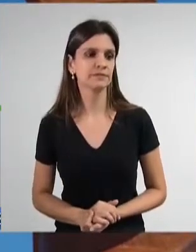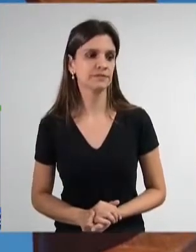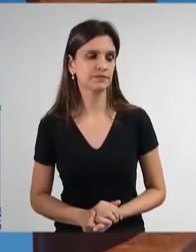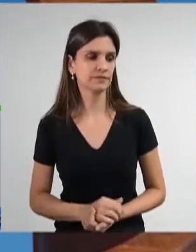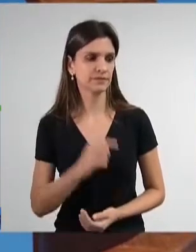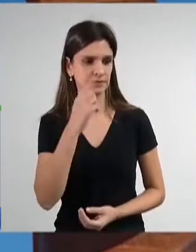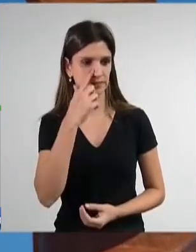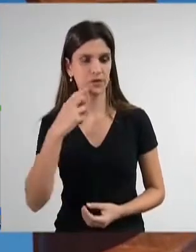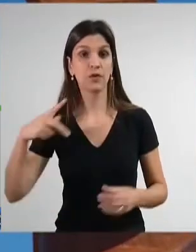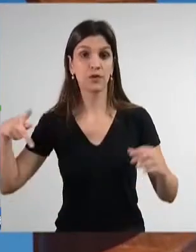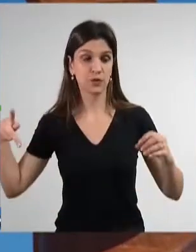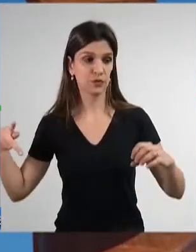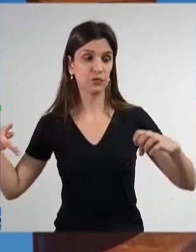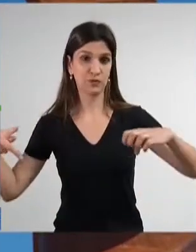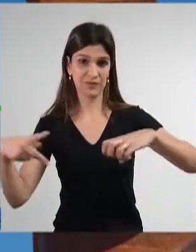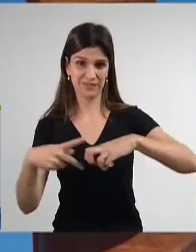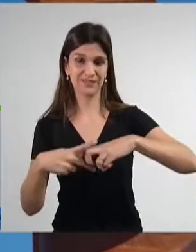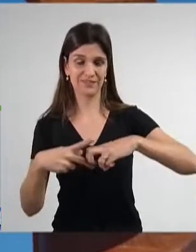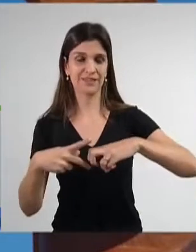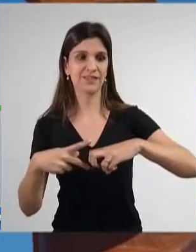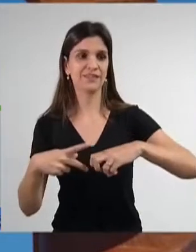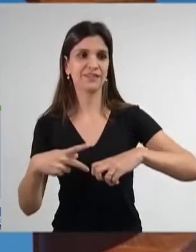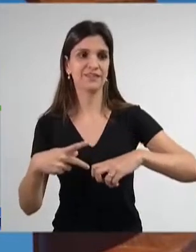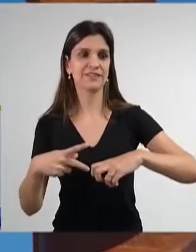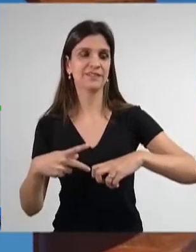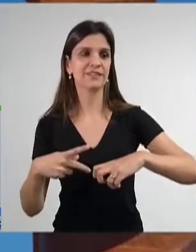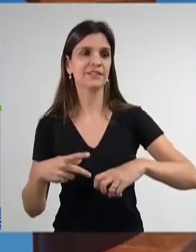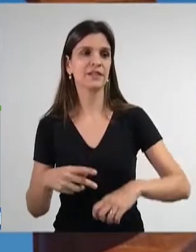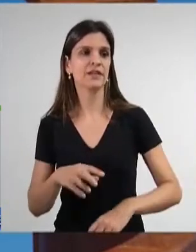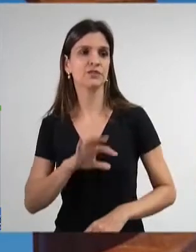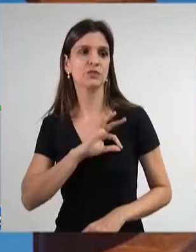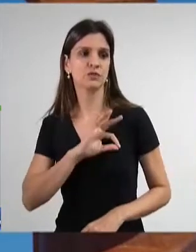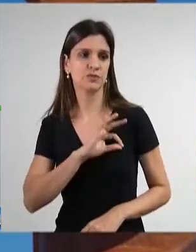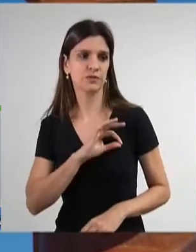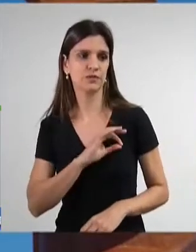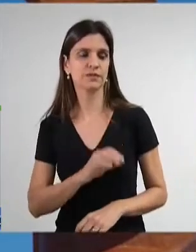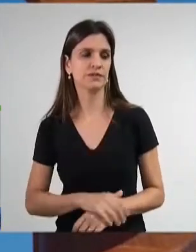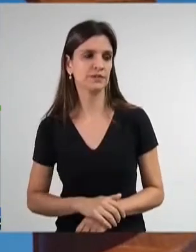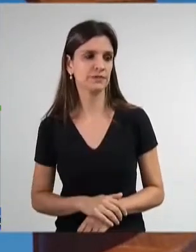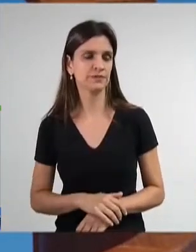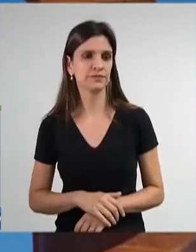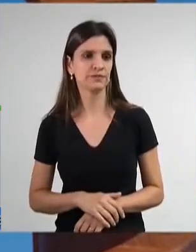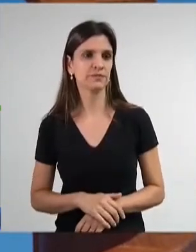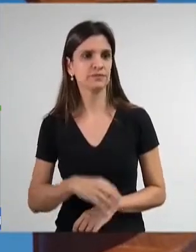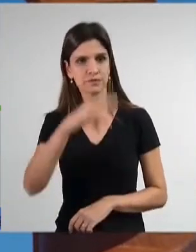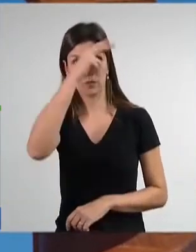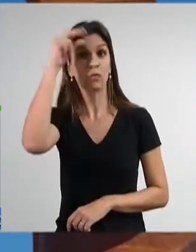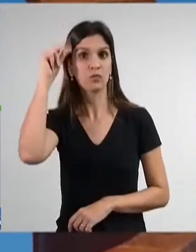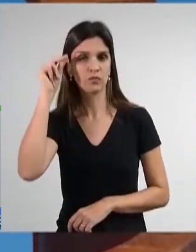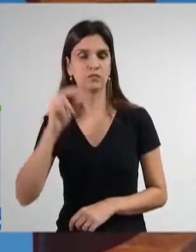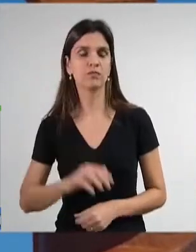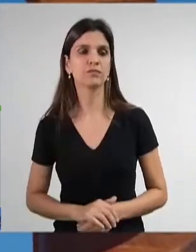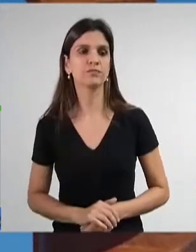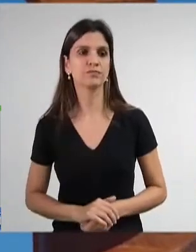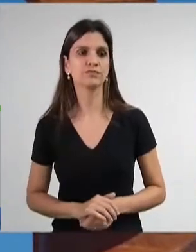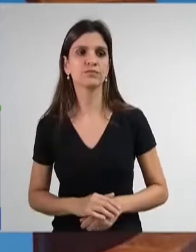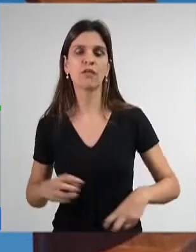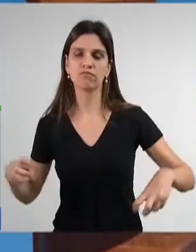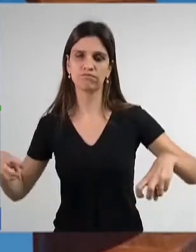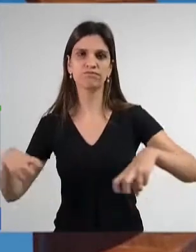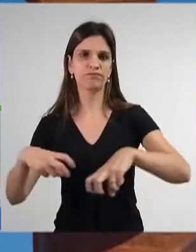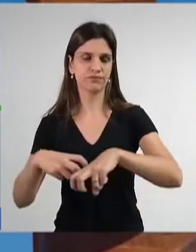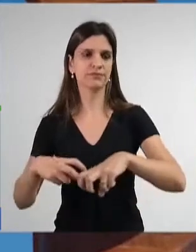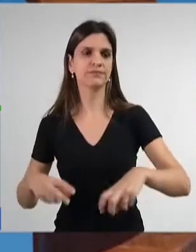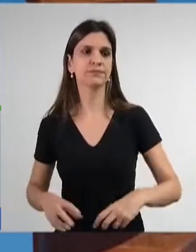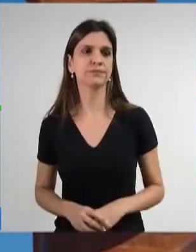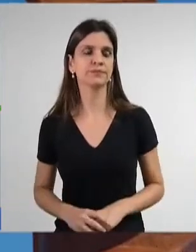muito querida e que sofreu um acidente. Ele estava de moto quando foi atropelado